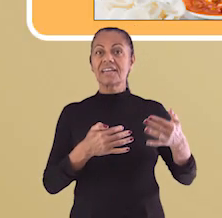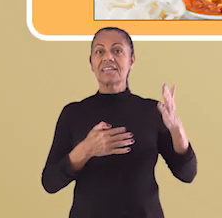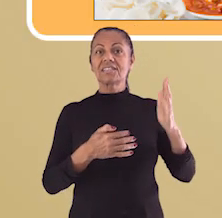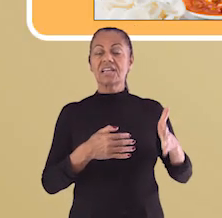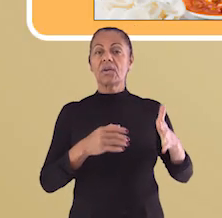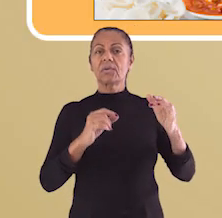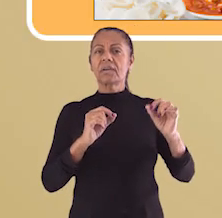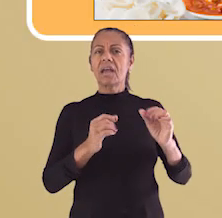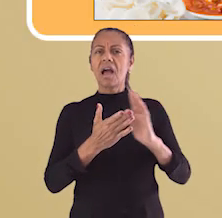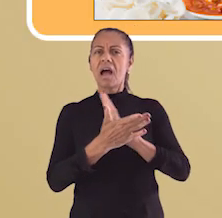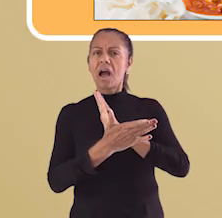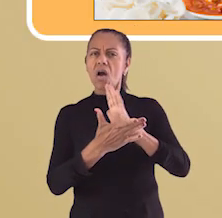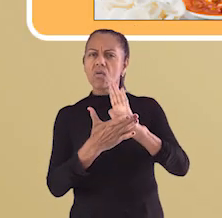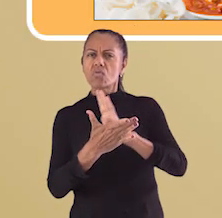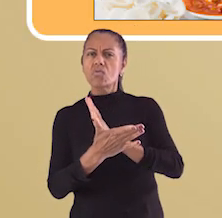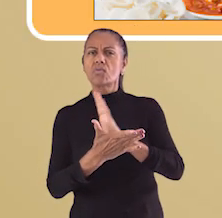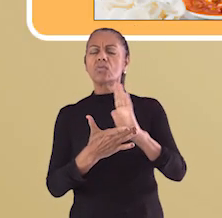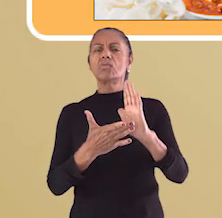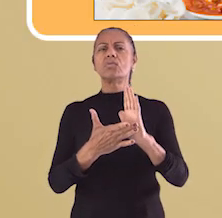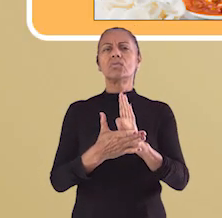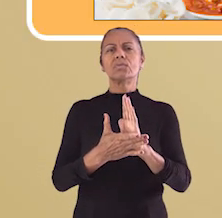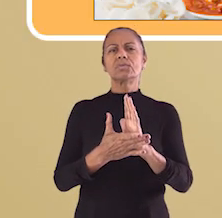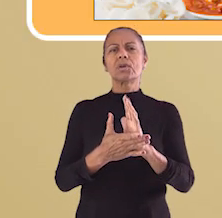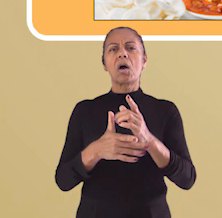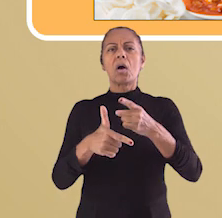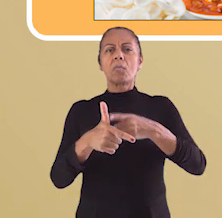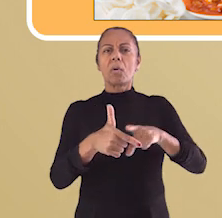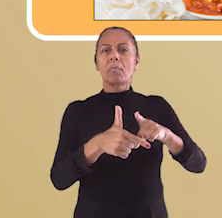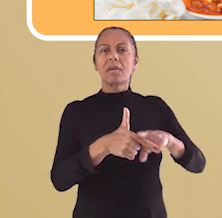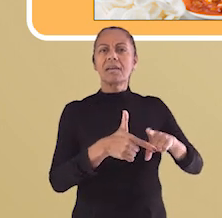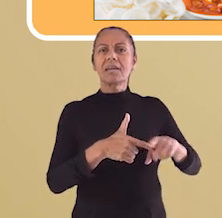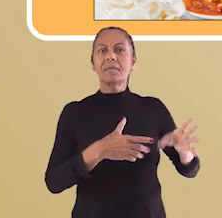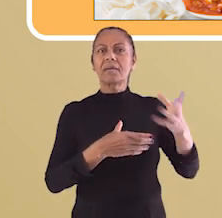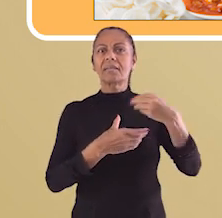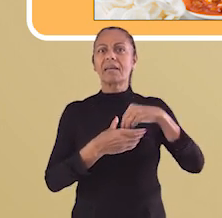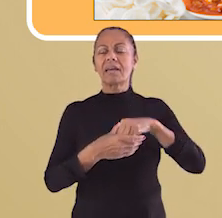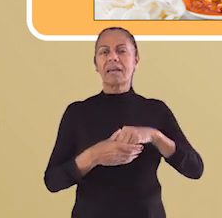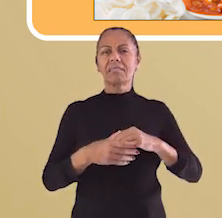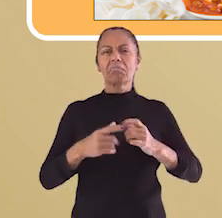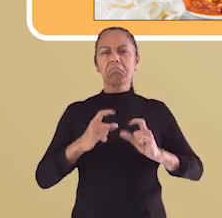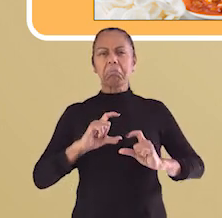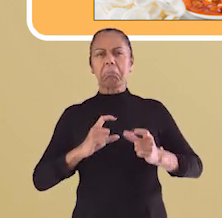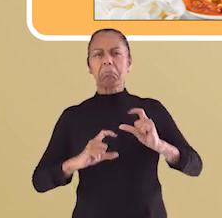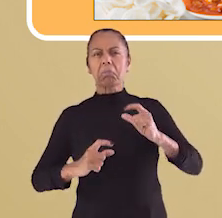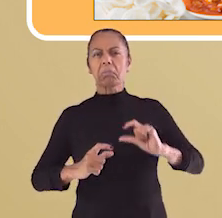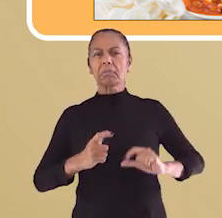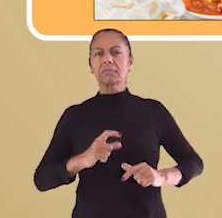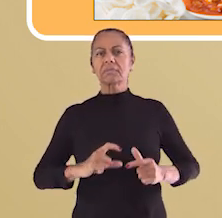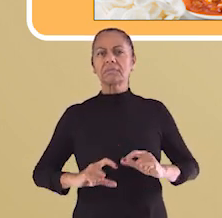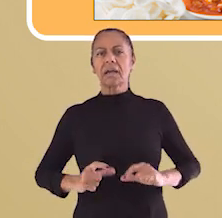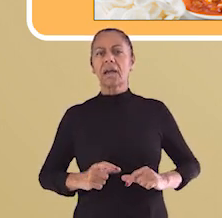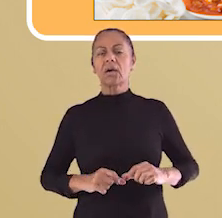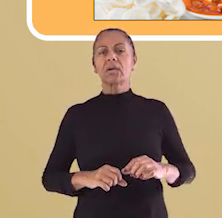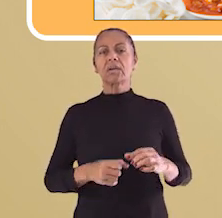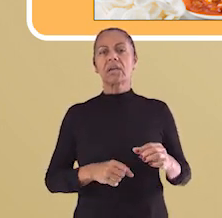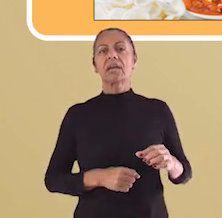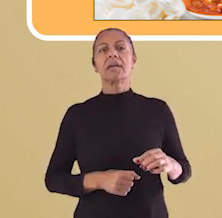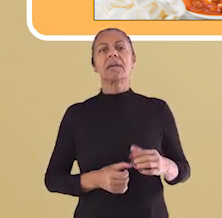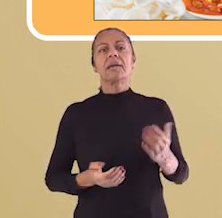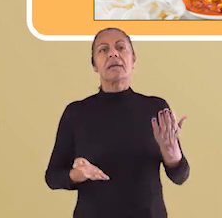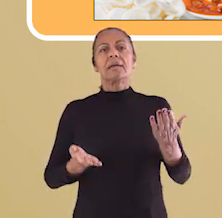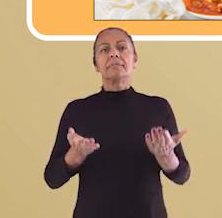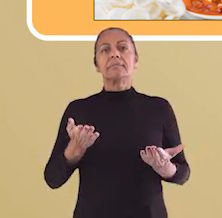disse anteriormente, existem distúrbios relacionados à perda de peso, mas também ao ganho de peso, que é o caso